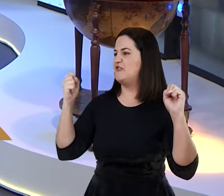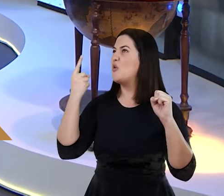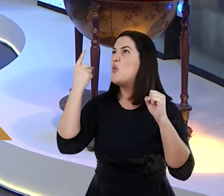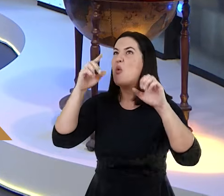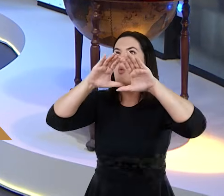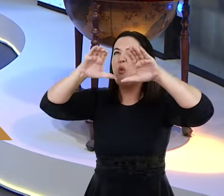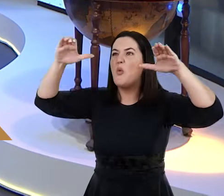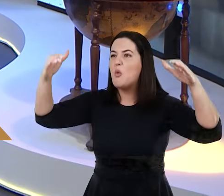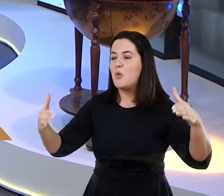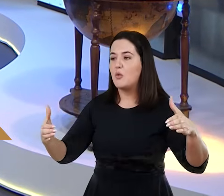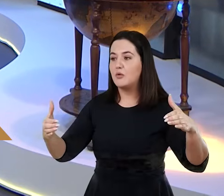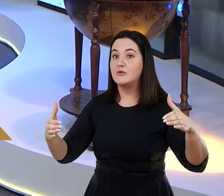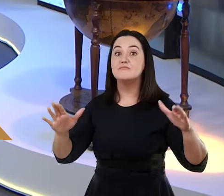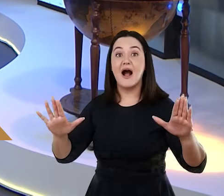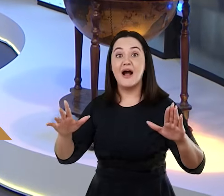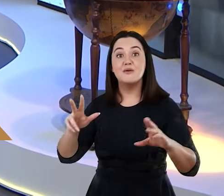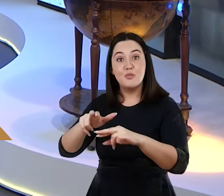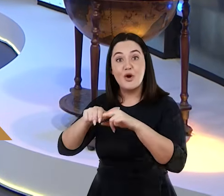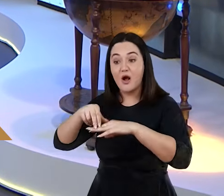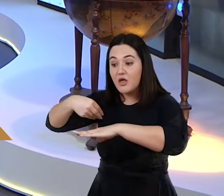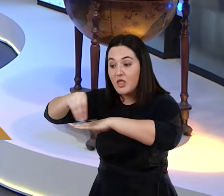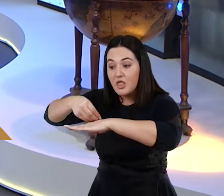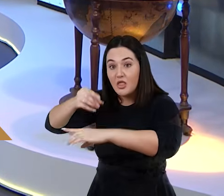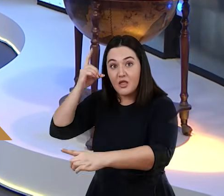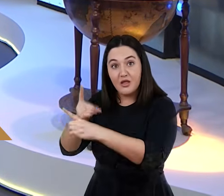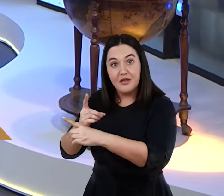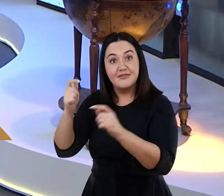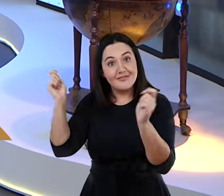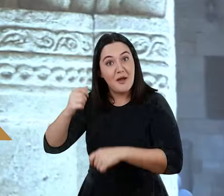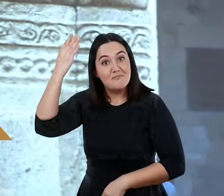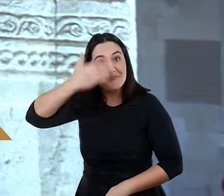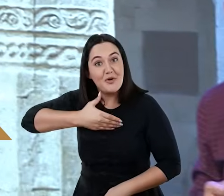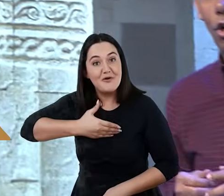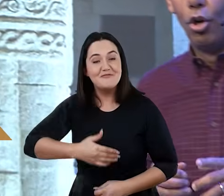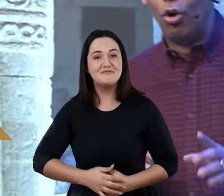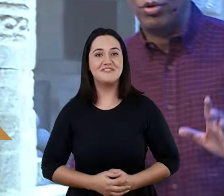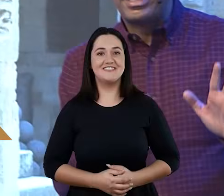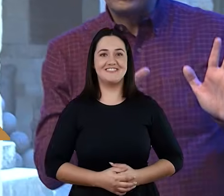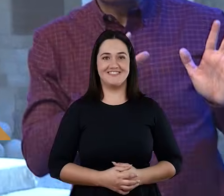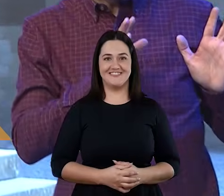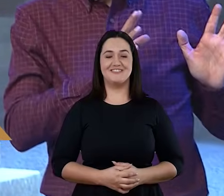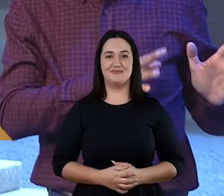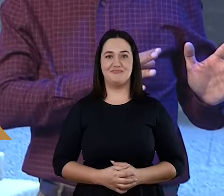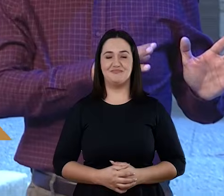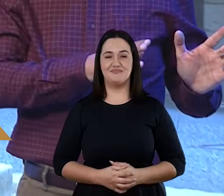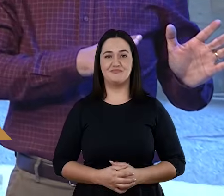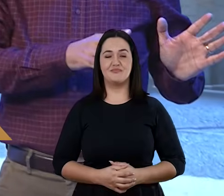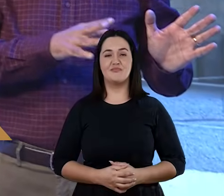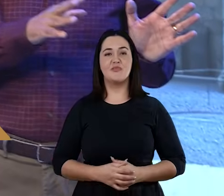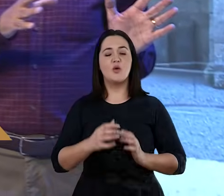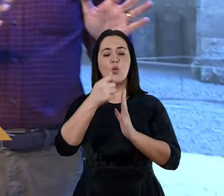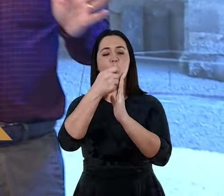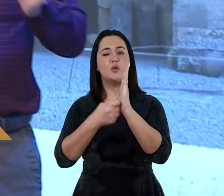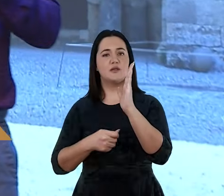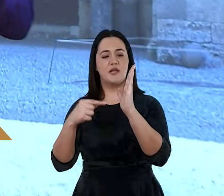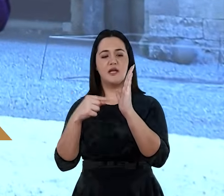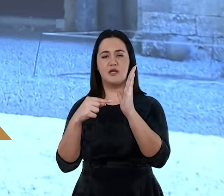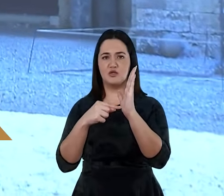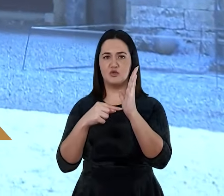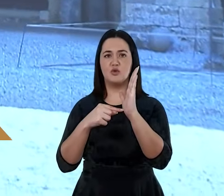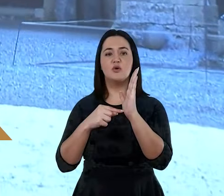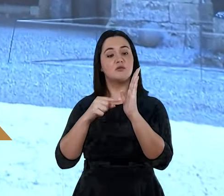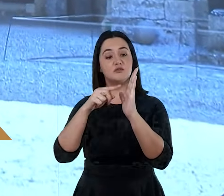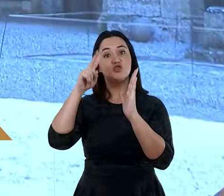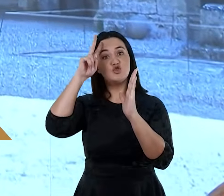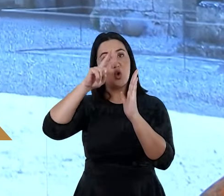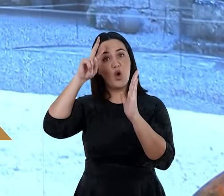templo empurrando apenas duas de suas colunas. O texto hebraico do livro de Juízes, como eu falei com